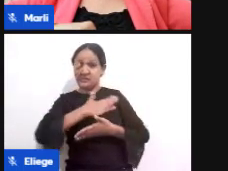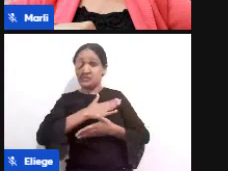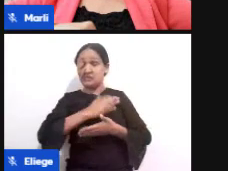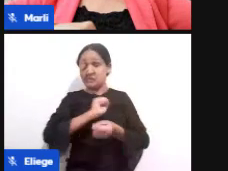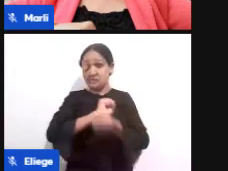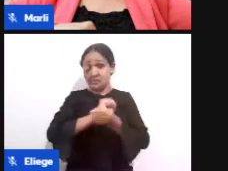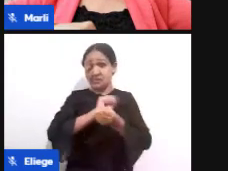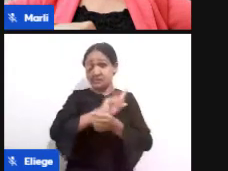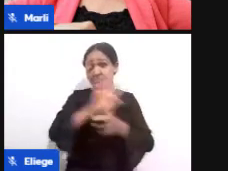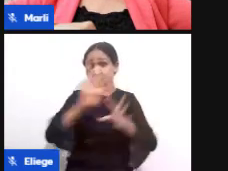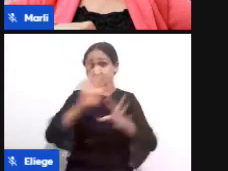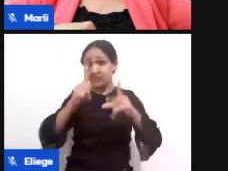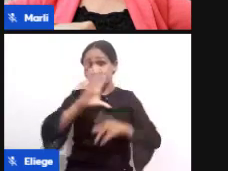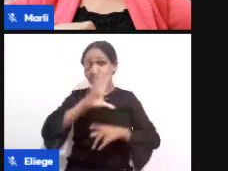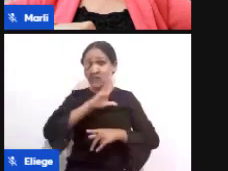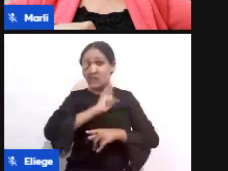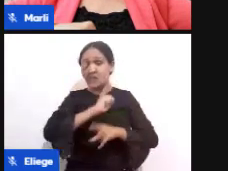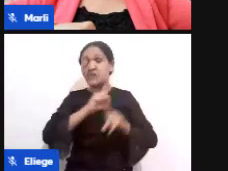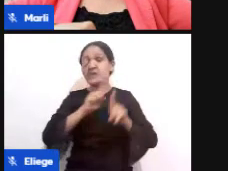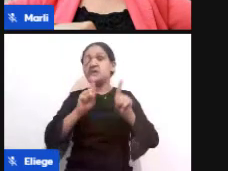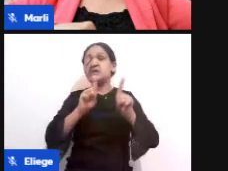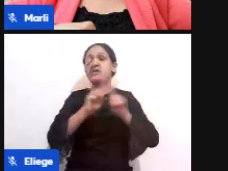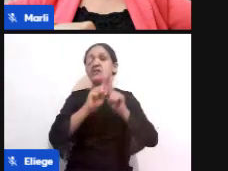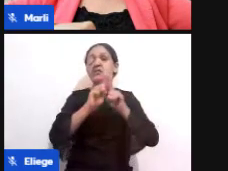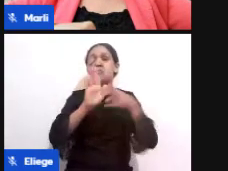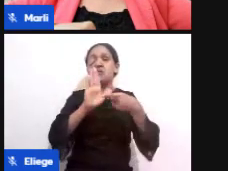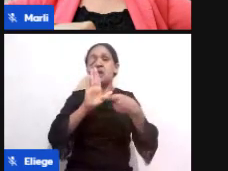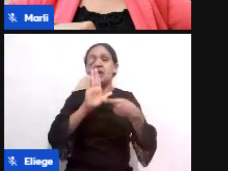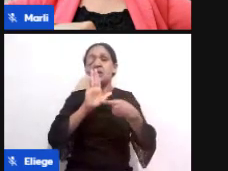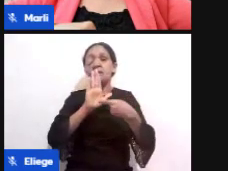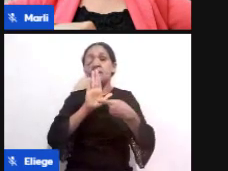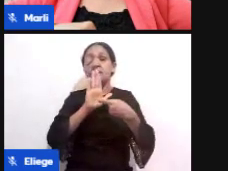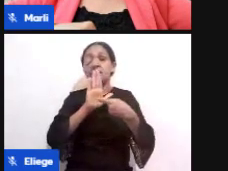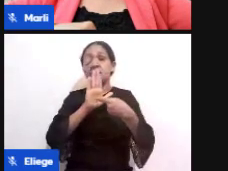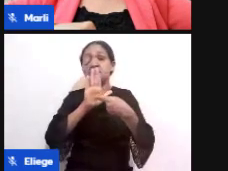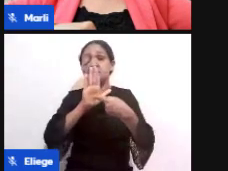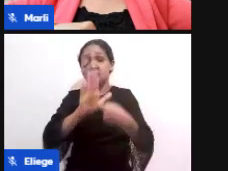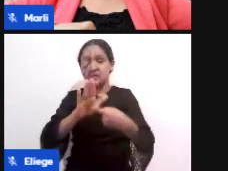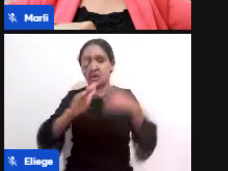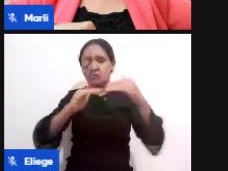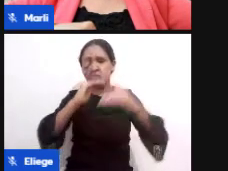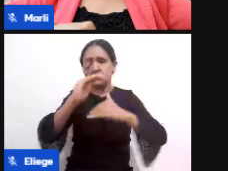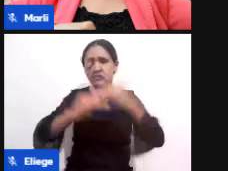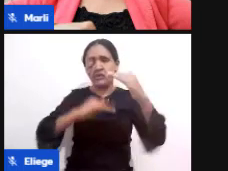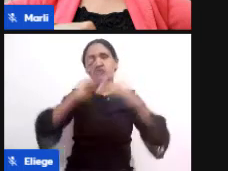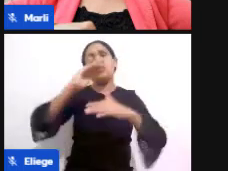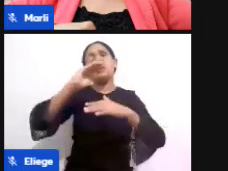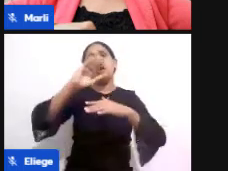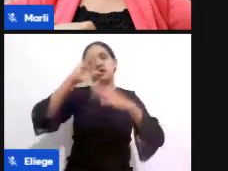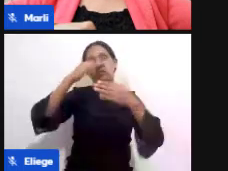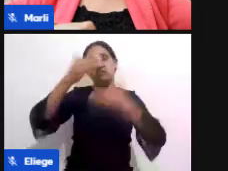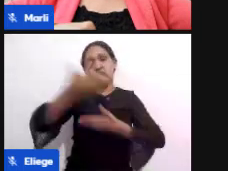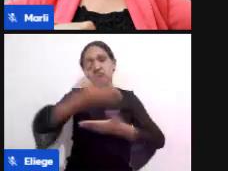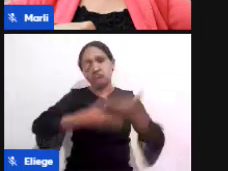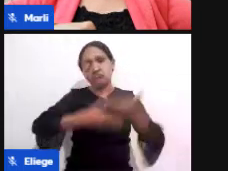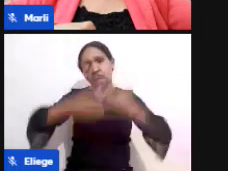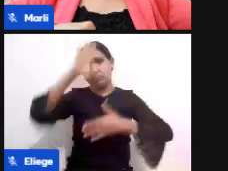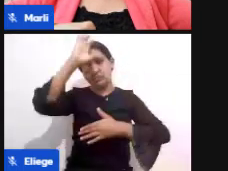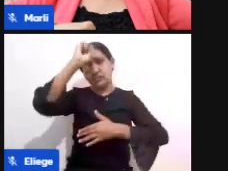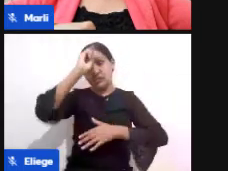E iniciaremos a nossa formação com aprendizagem e desenvolvimento, depois